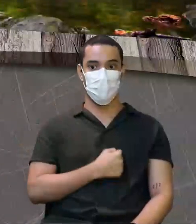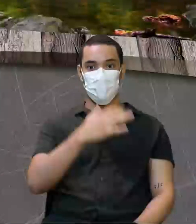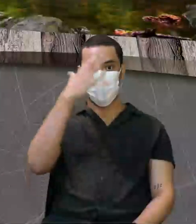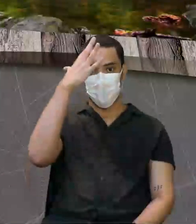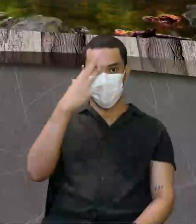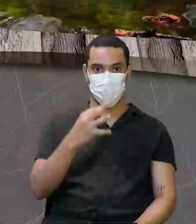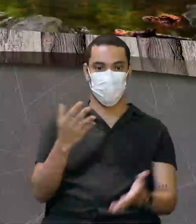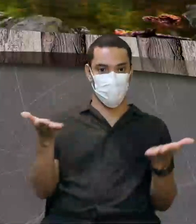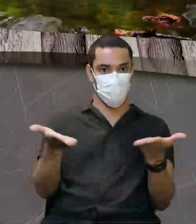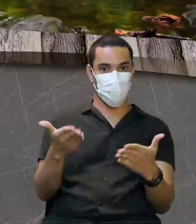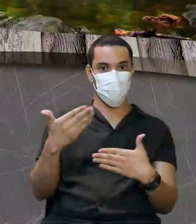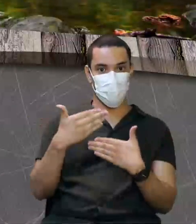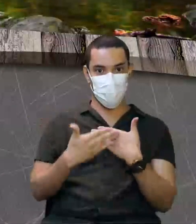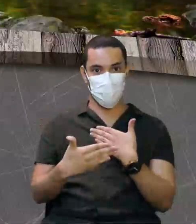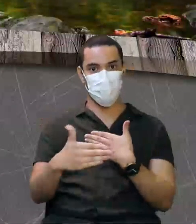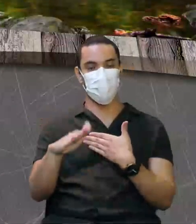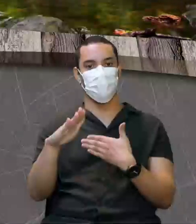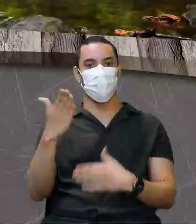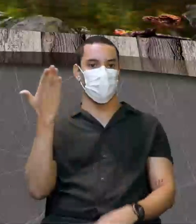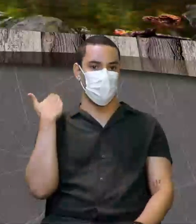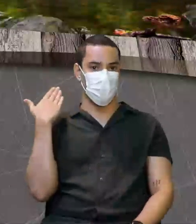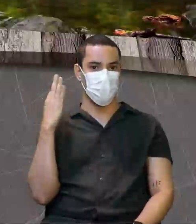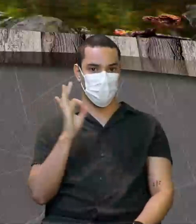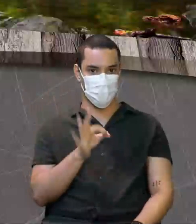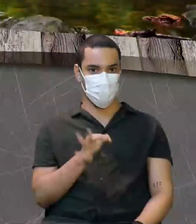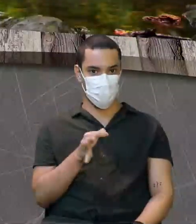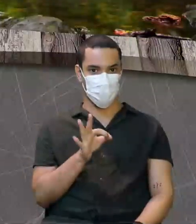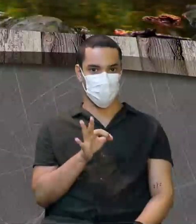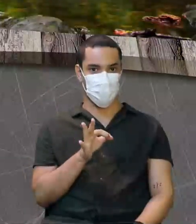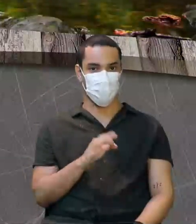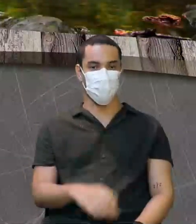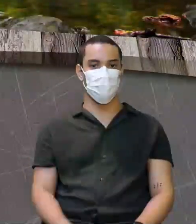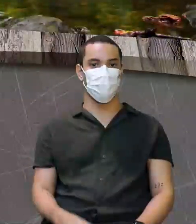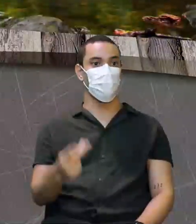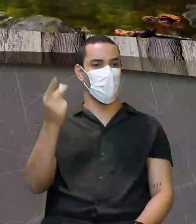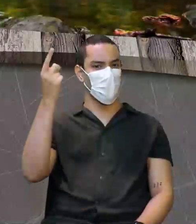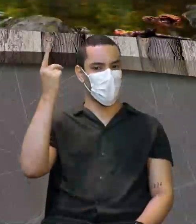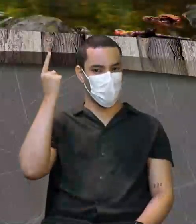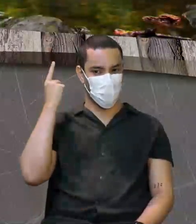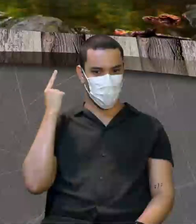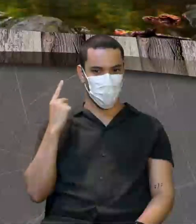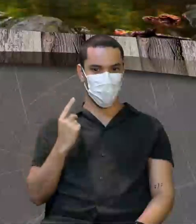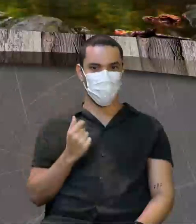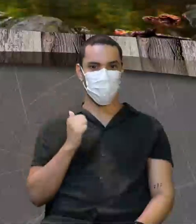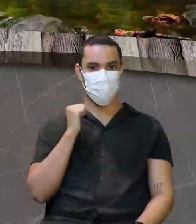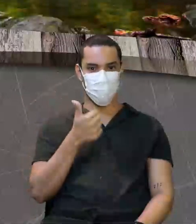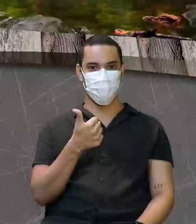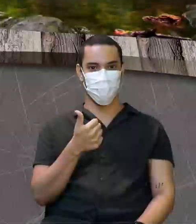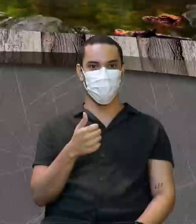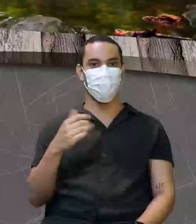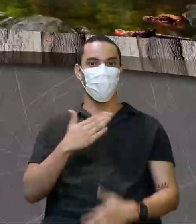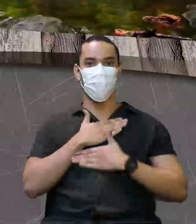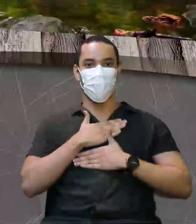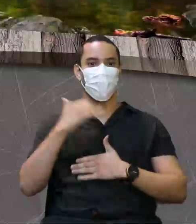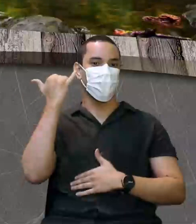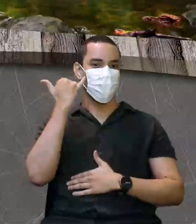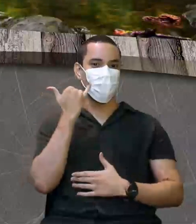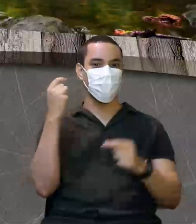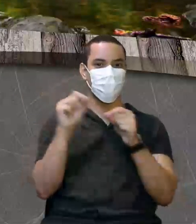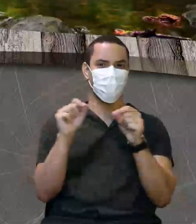compreender o hoje a partir do passado. De muito tempo. Eu gosto quando o Vitor faz